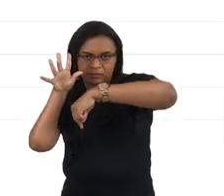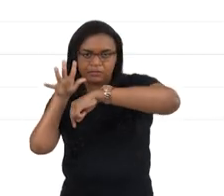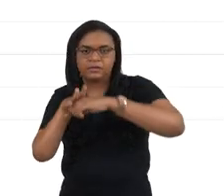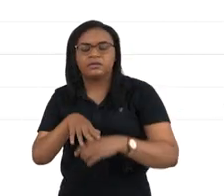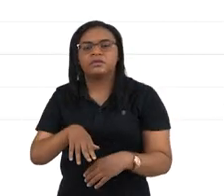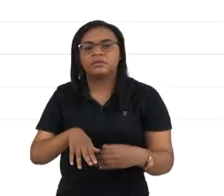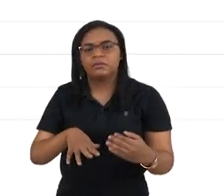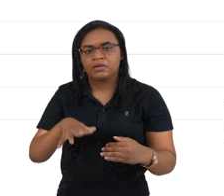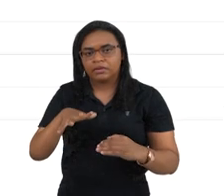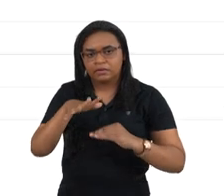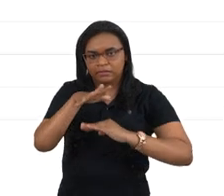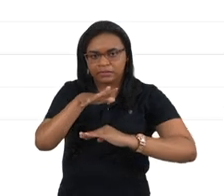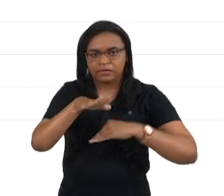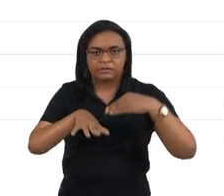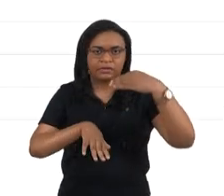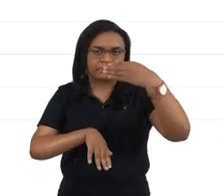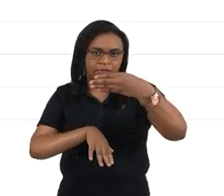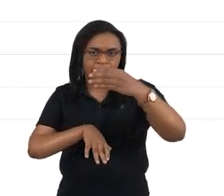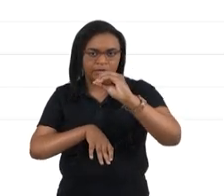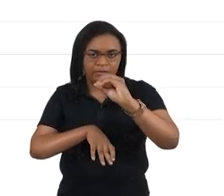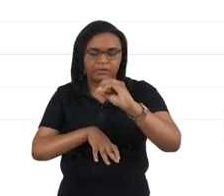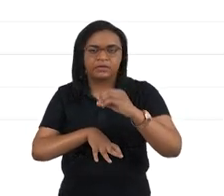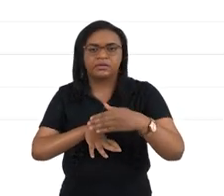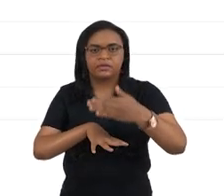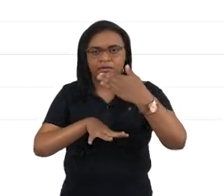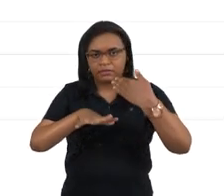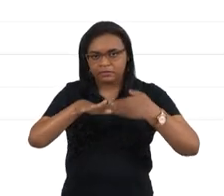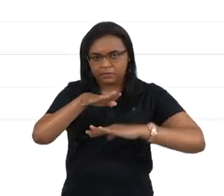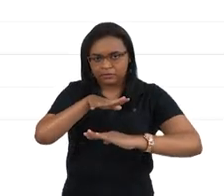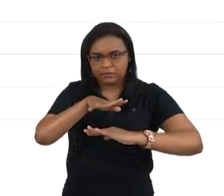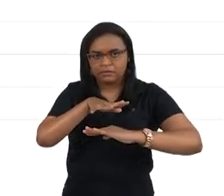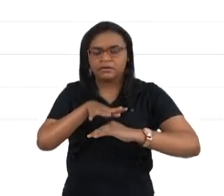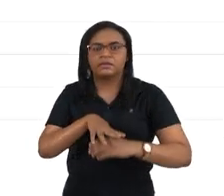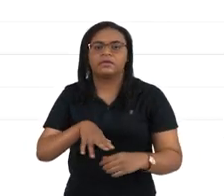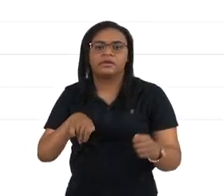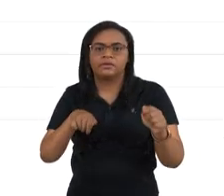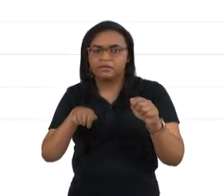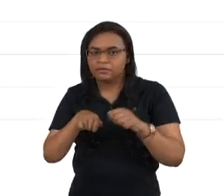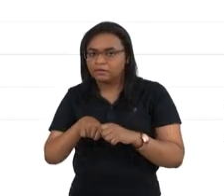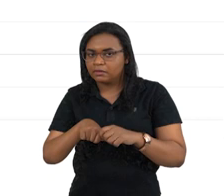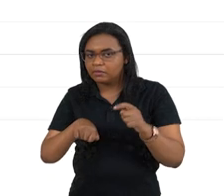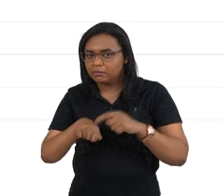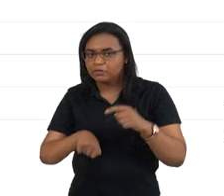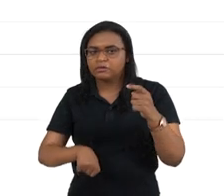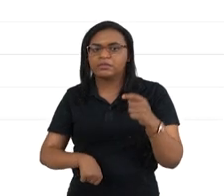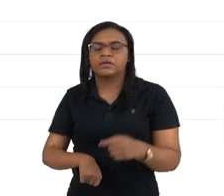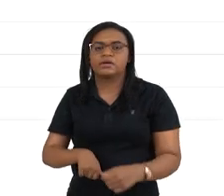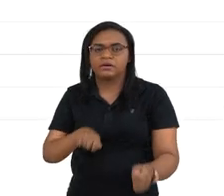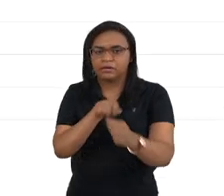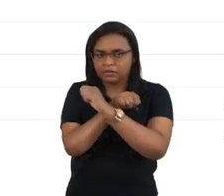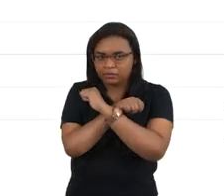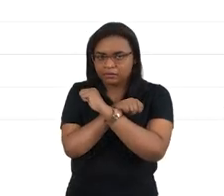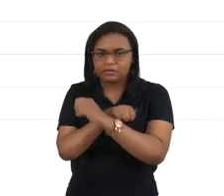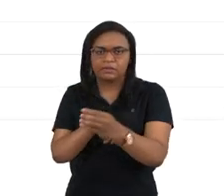estava embaixo, ele vem para cima e quem estava em cima fica embaixo. Aí é só multiplicar cruzado. Então eu vou ter